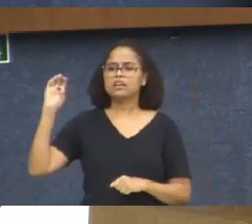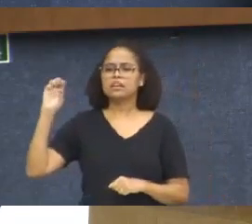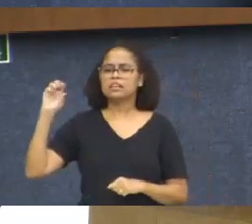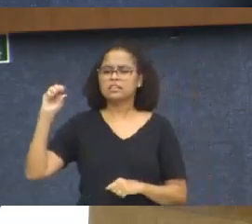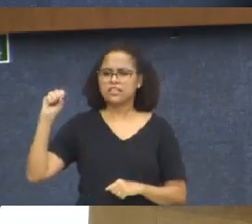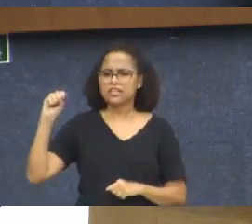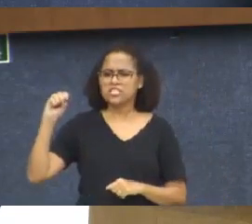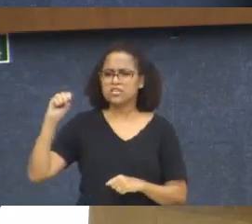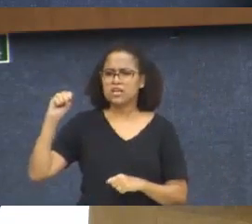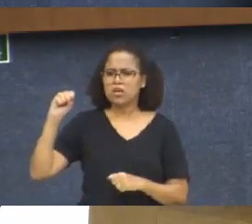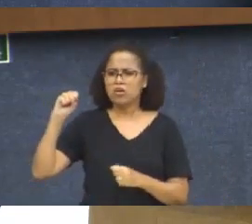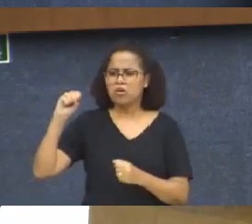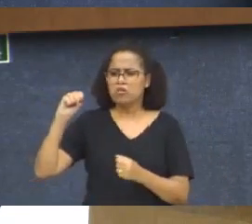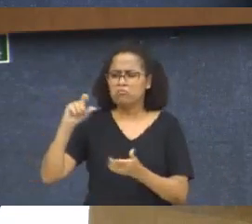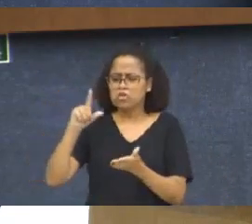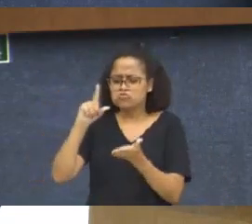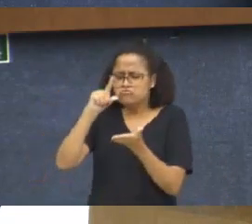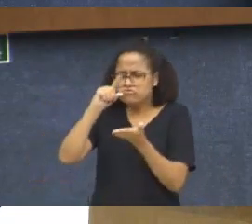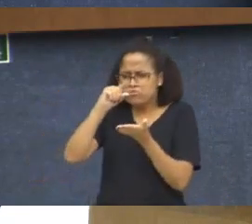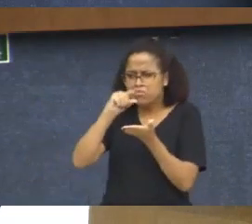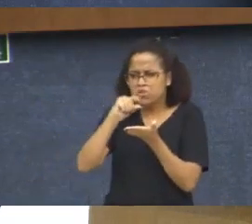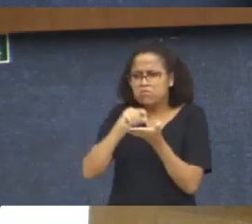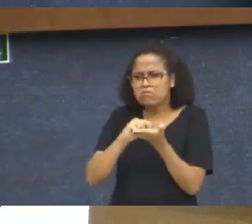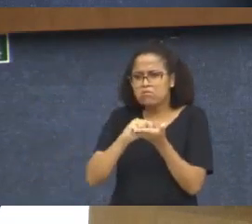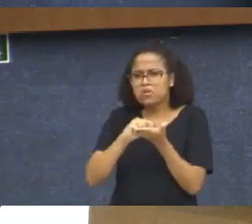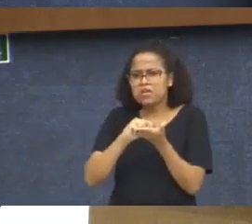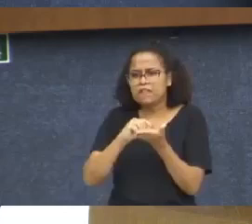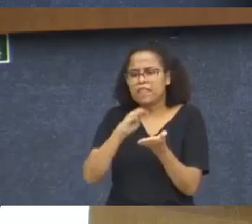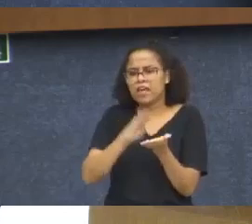pouco dessa multa de